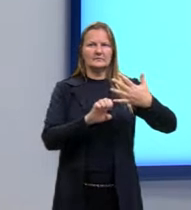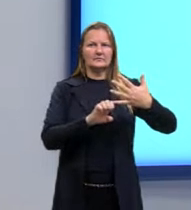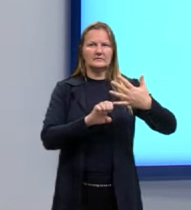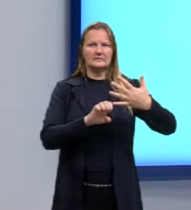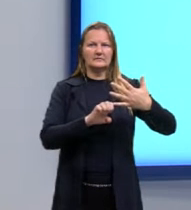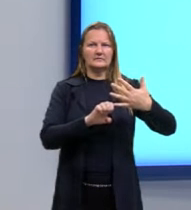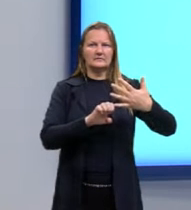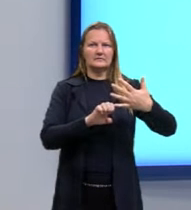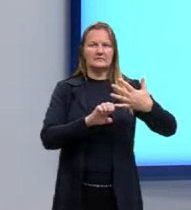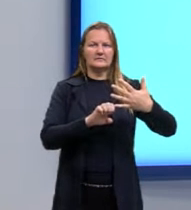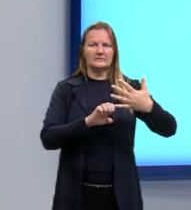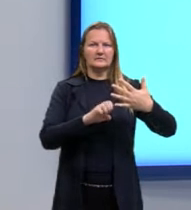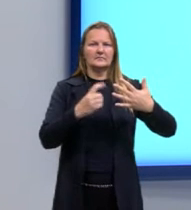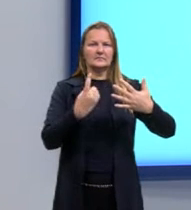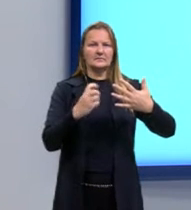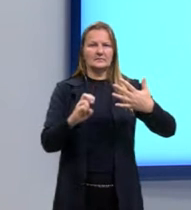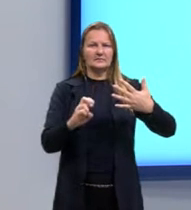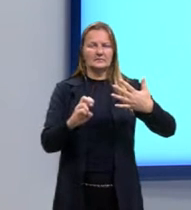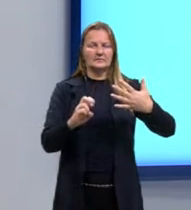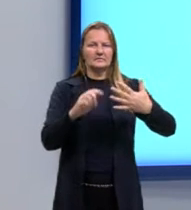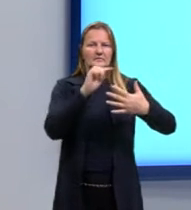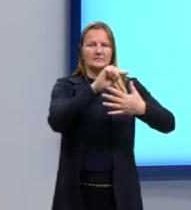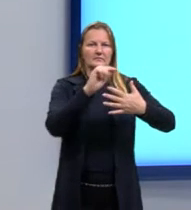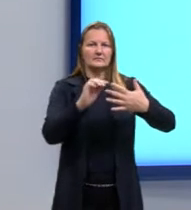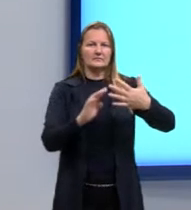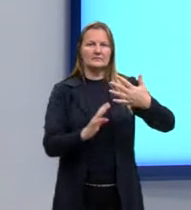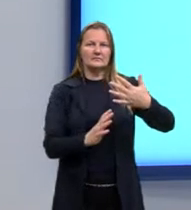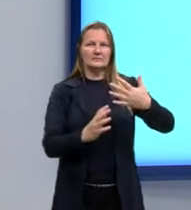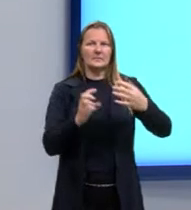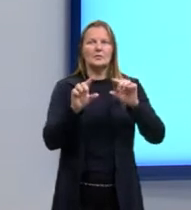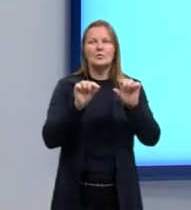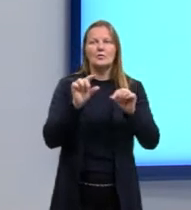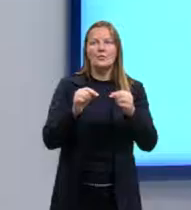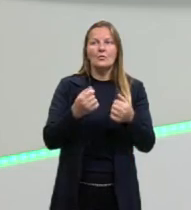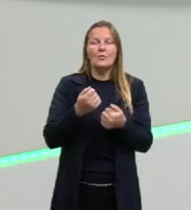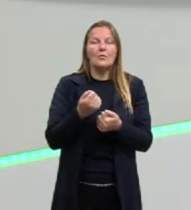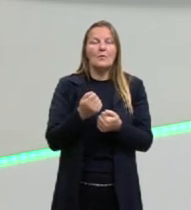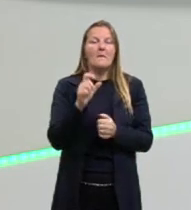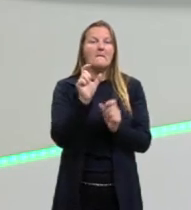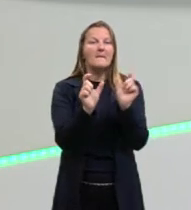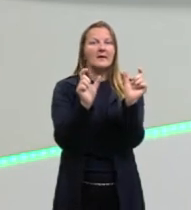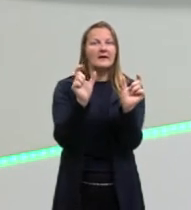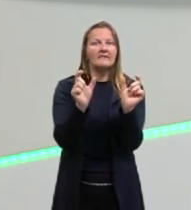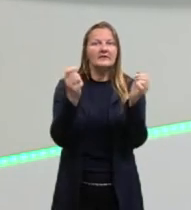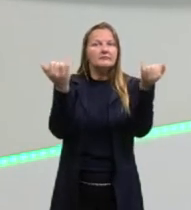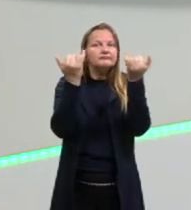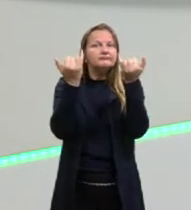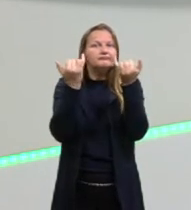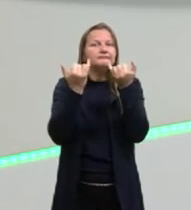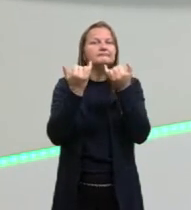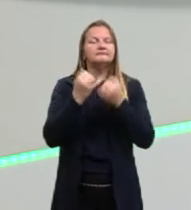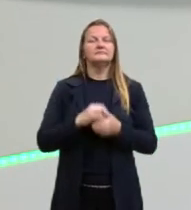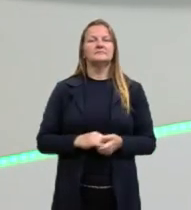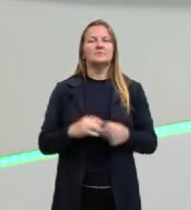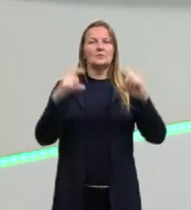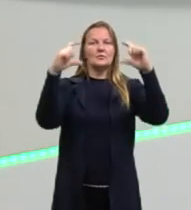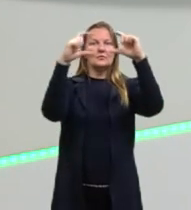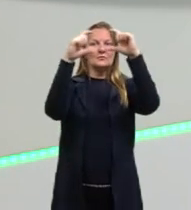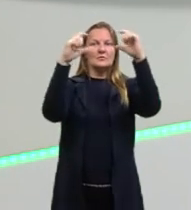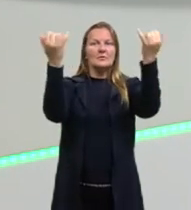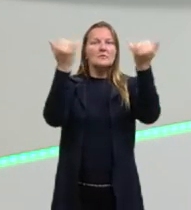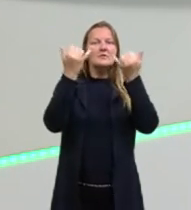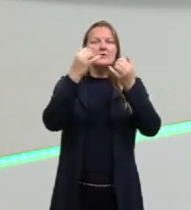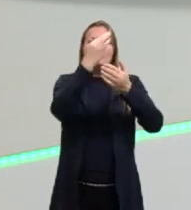alternativa e 15 então aí nós vimos algumas palavrinhas né o enunciado ele era um pouco mais